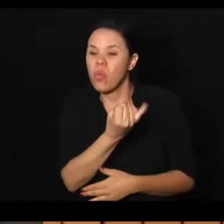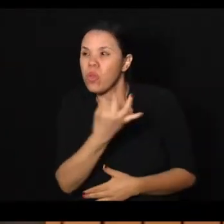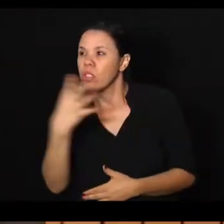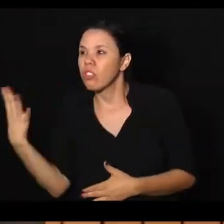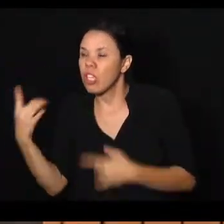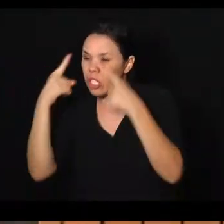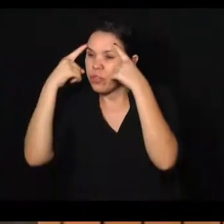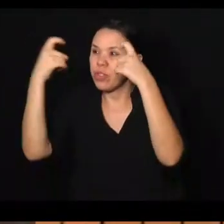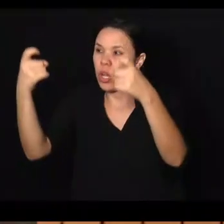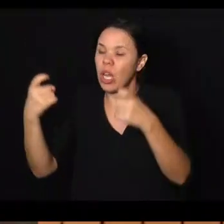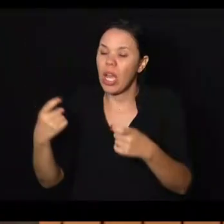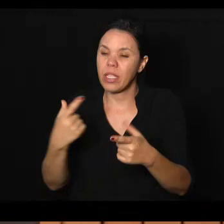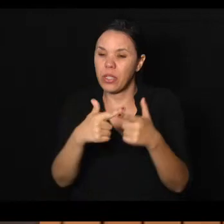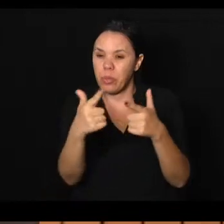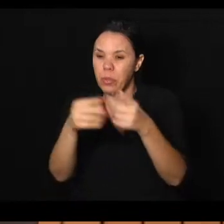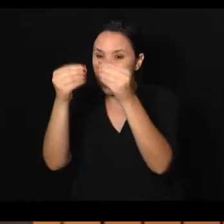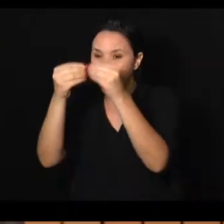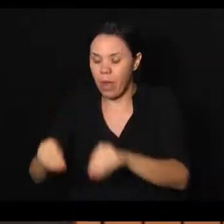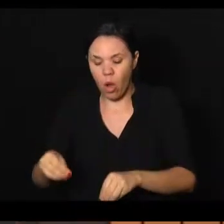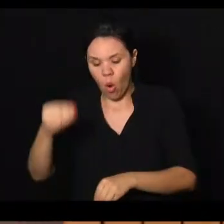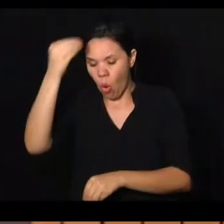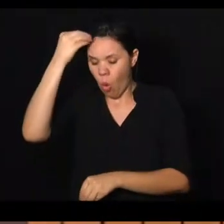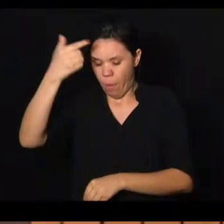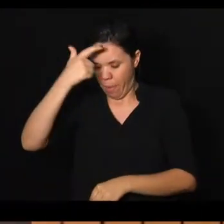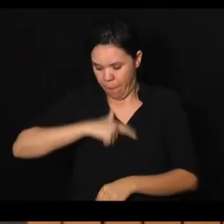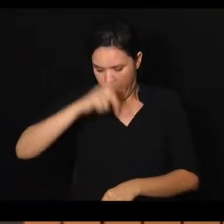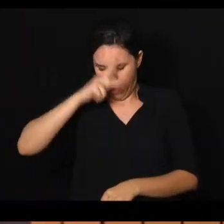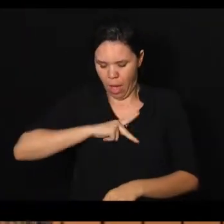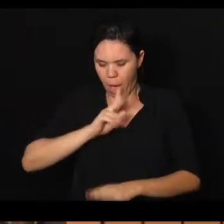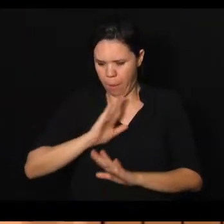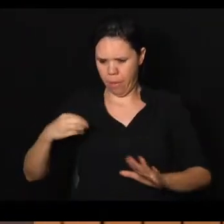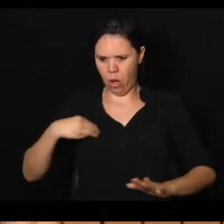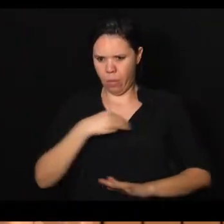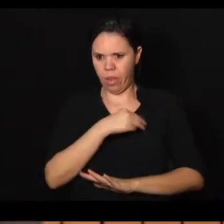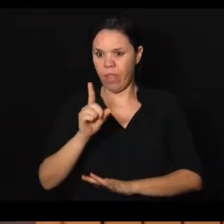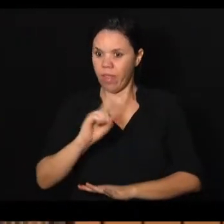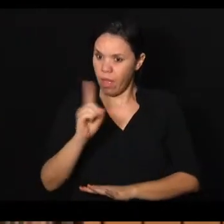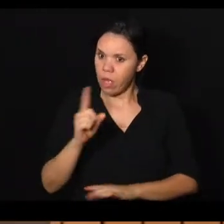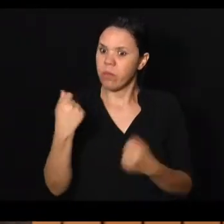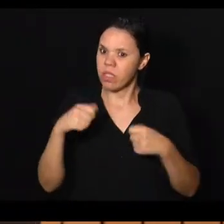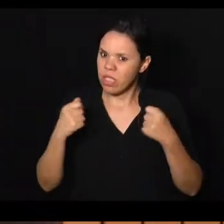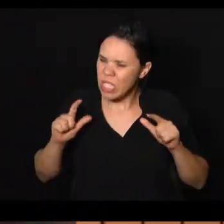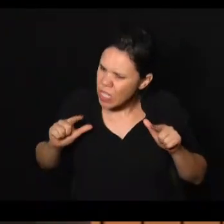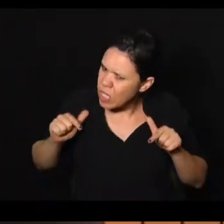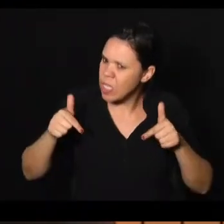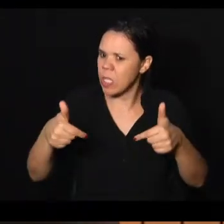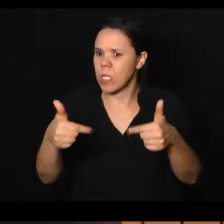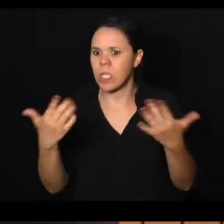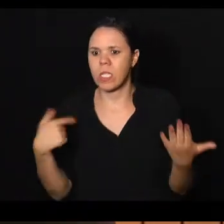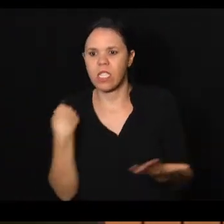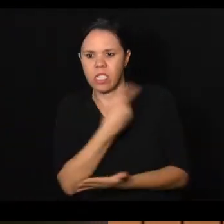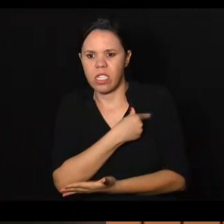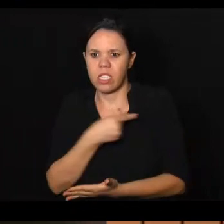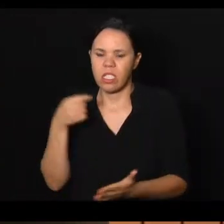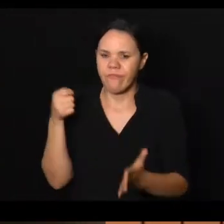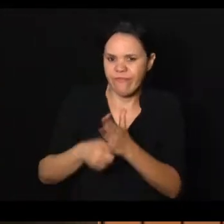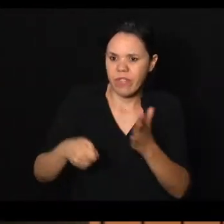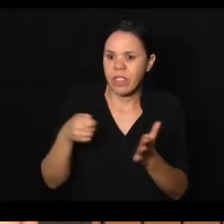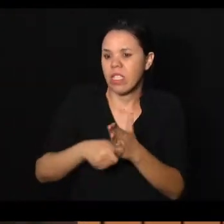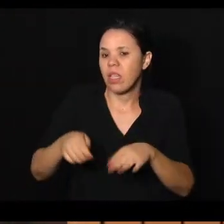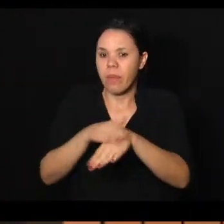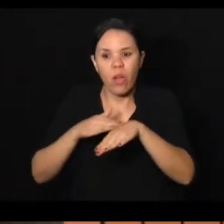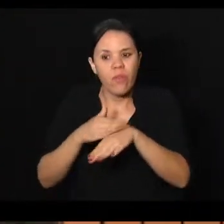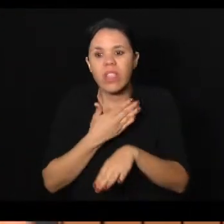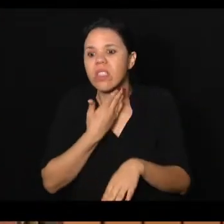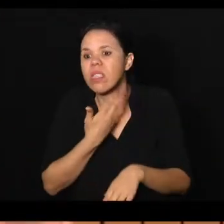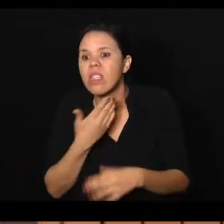não são culpas dessa ministra. Os números que estão aí precisam ser enfrentados. E nós viemos aqui conversar com vocês